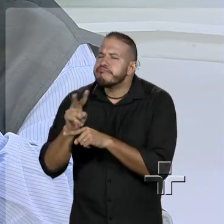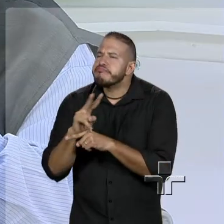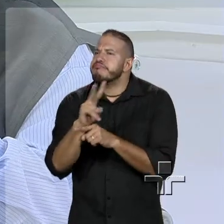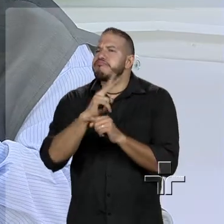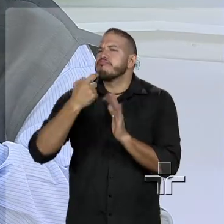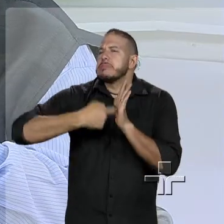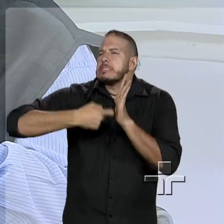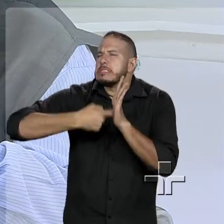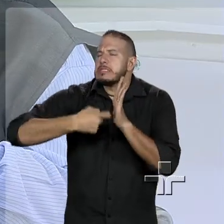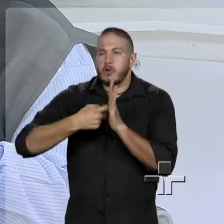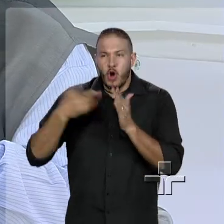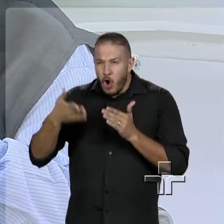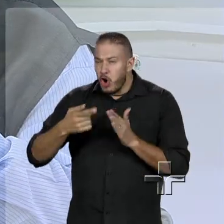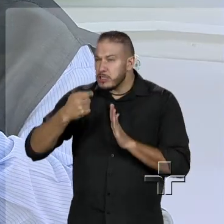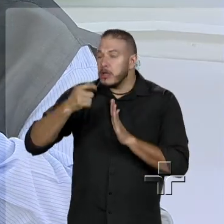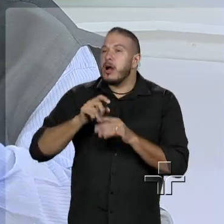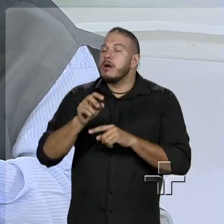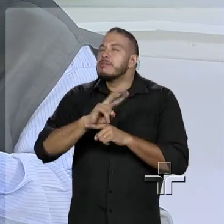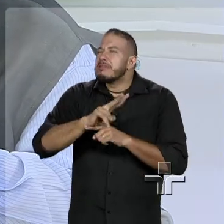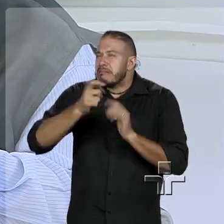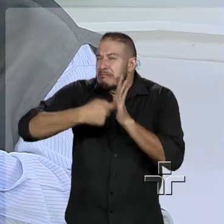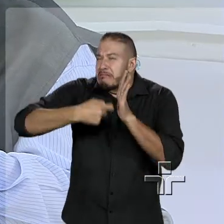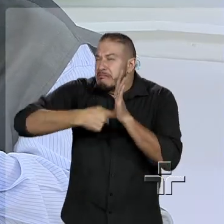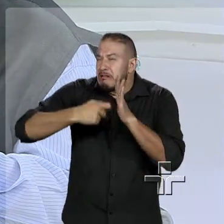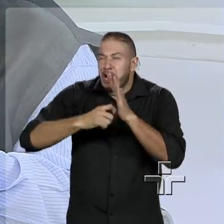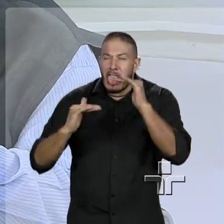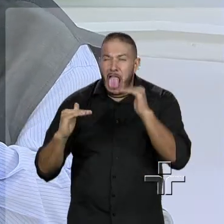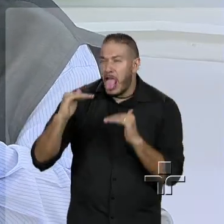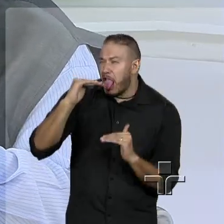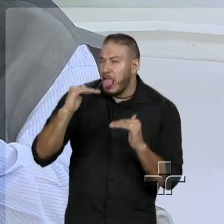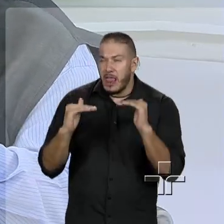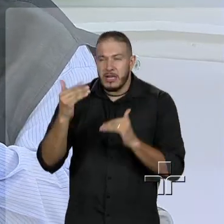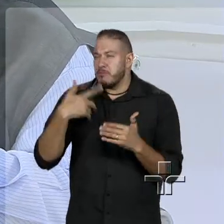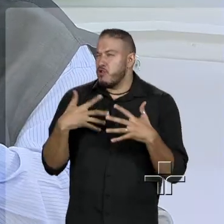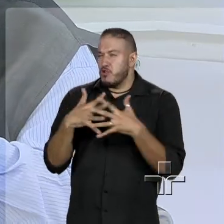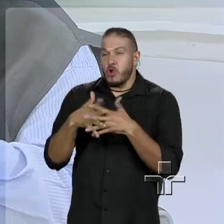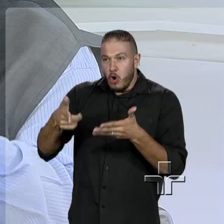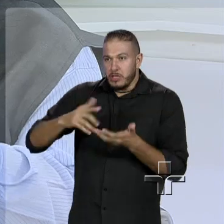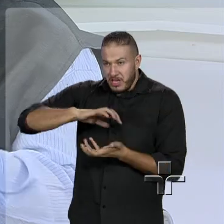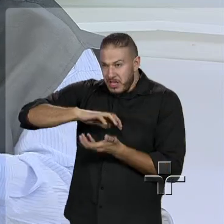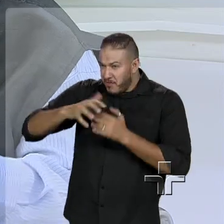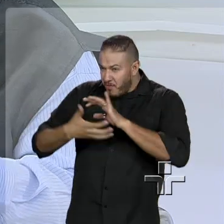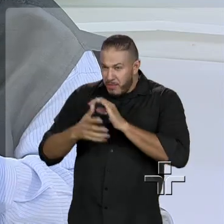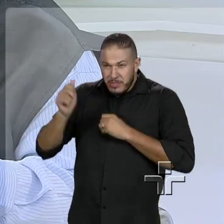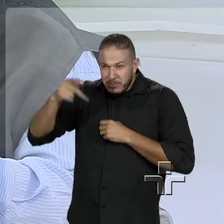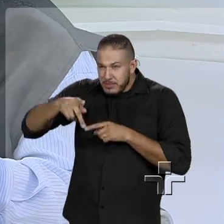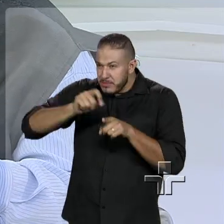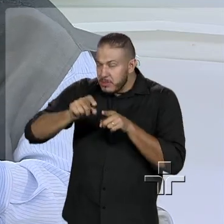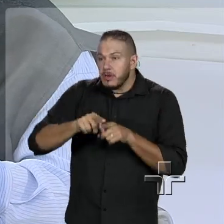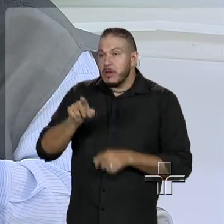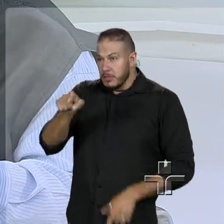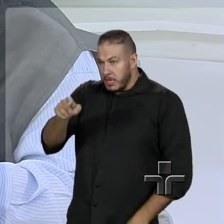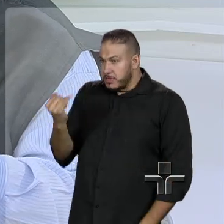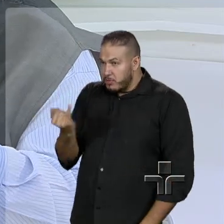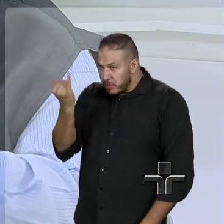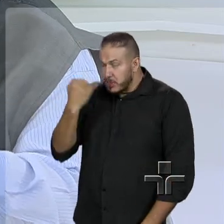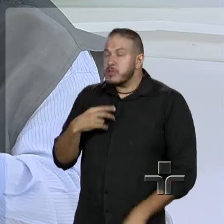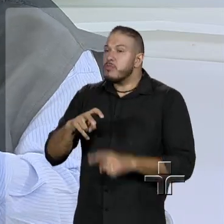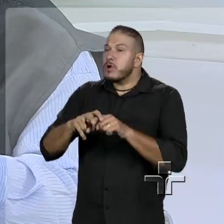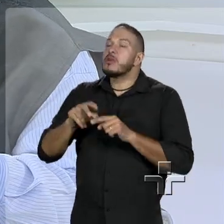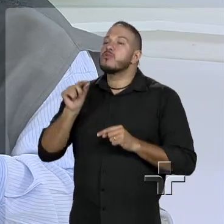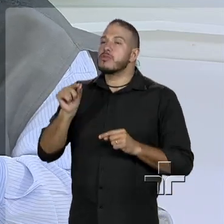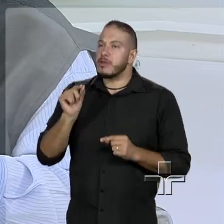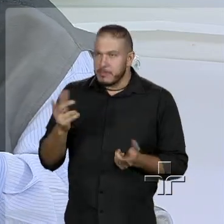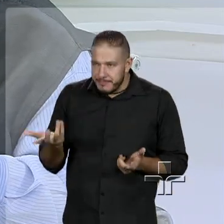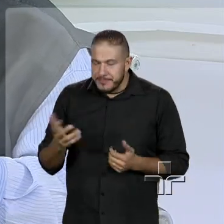num desequilíbrio fiscal gigantesco. A reforma da Previdência só tem essa importância por causa do